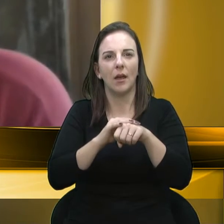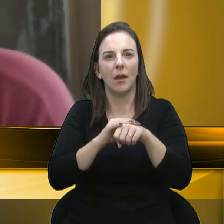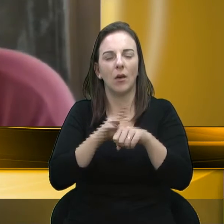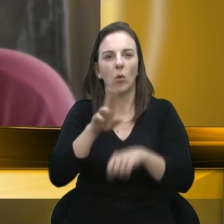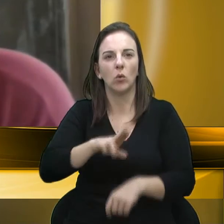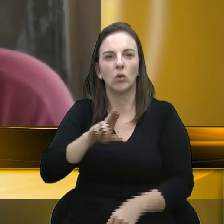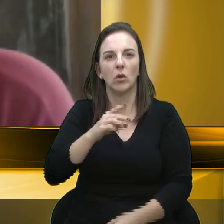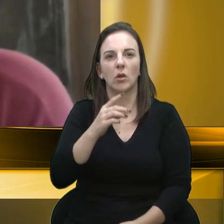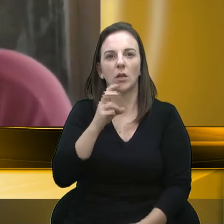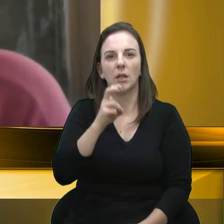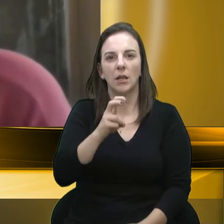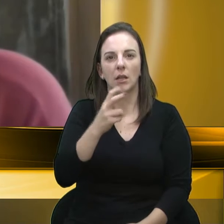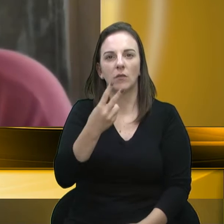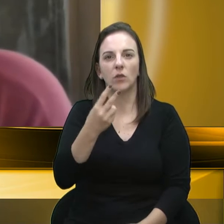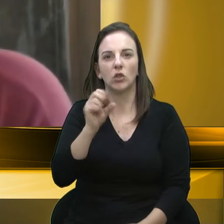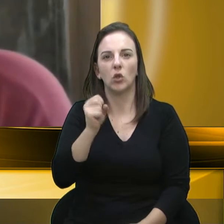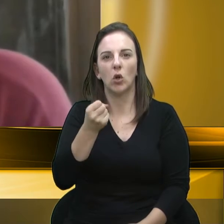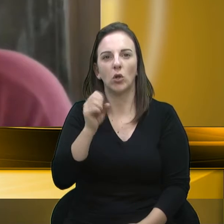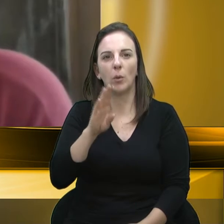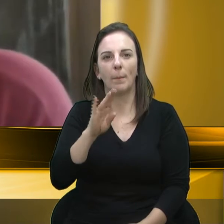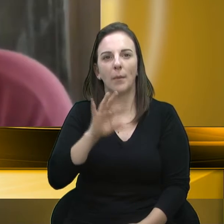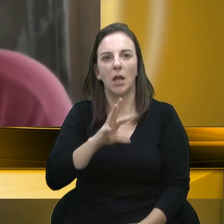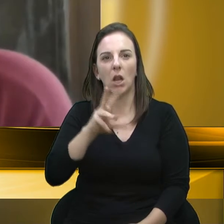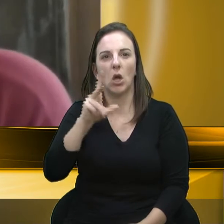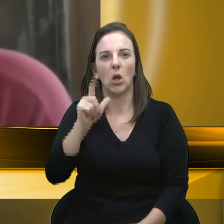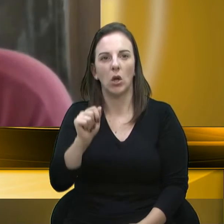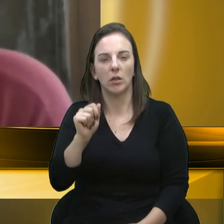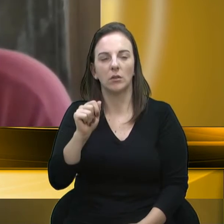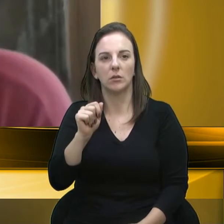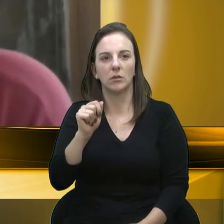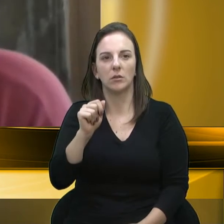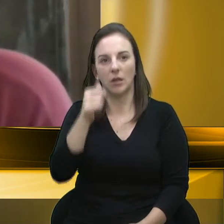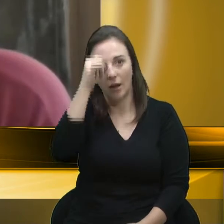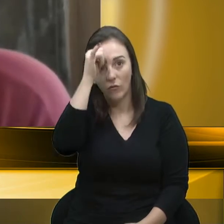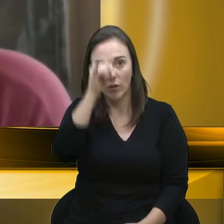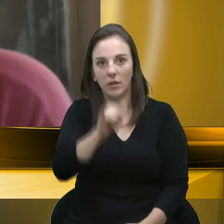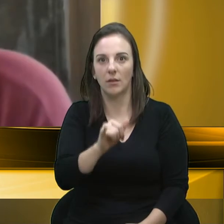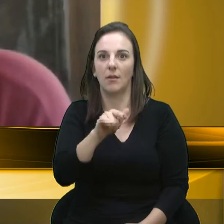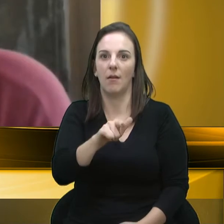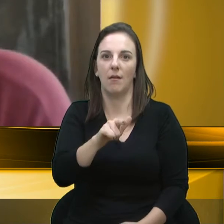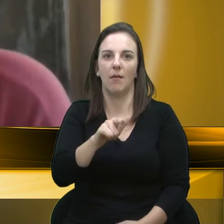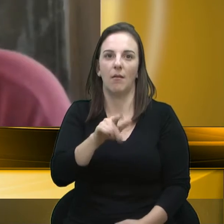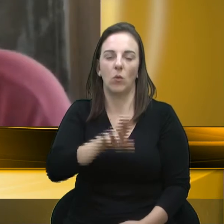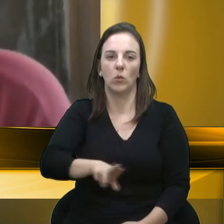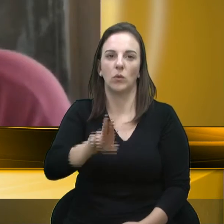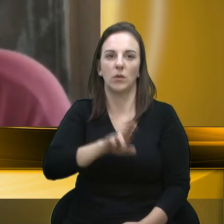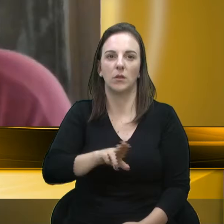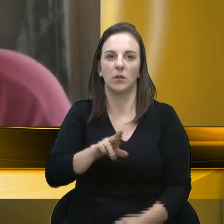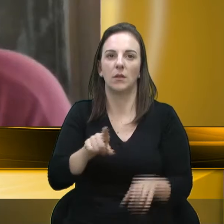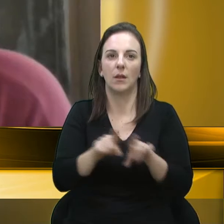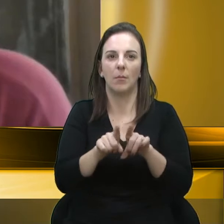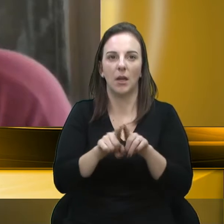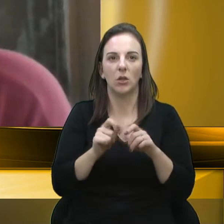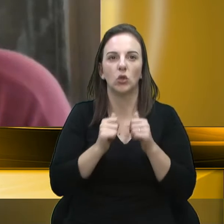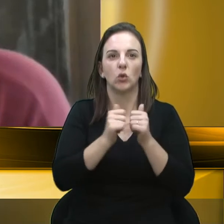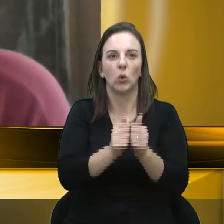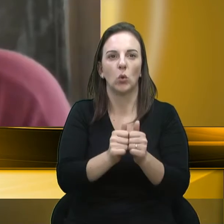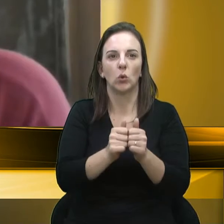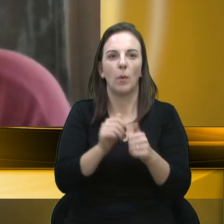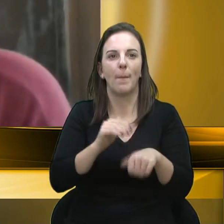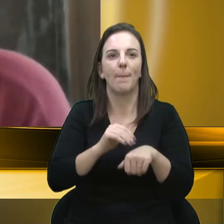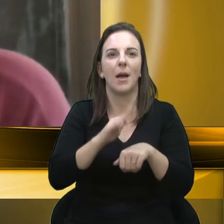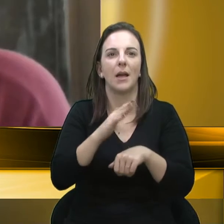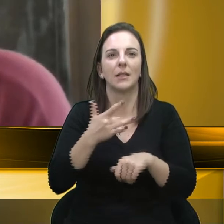528 bilhões em medidas de combate à pandemia, incluindo os custos adicionais de saúde e gastos para mitigação